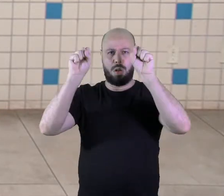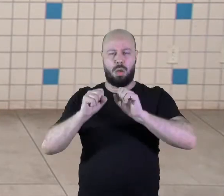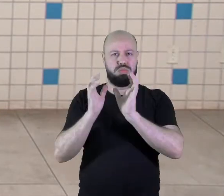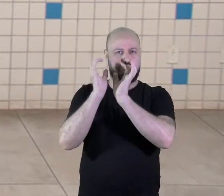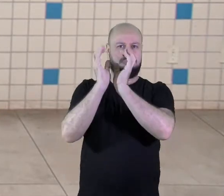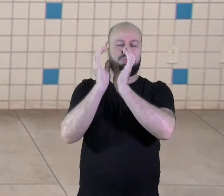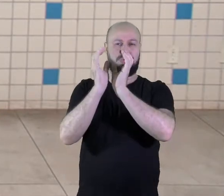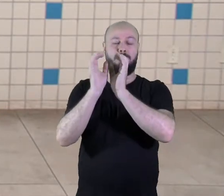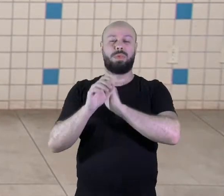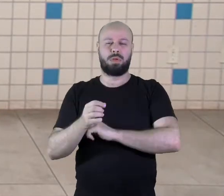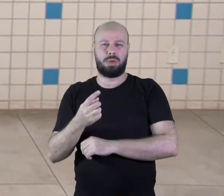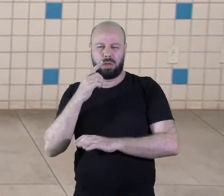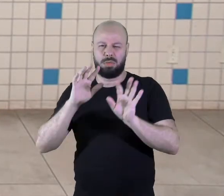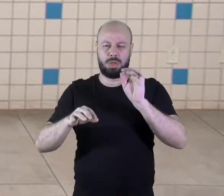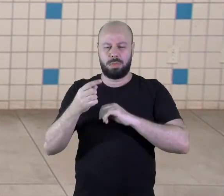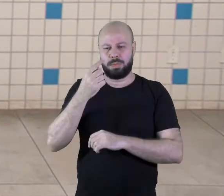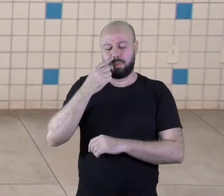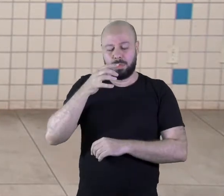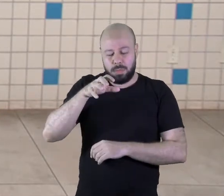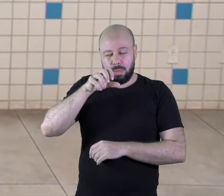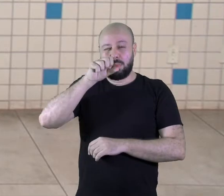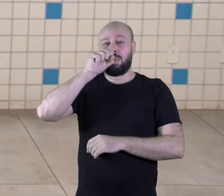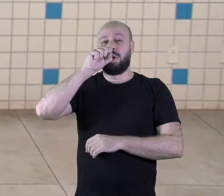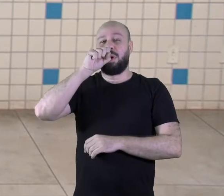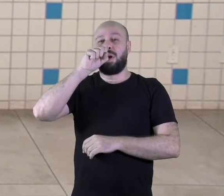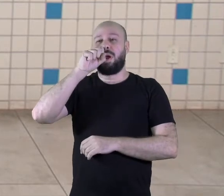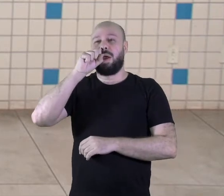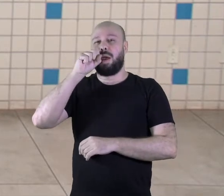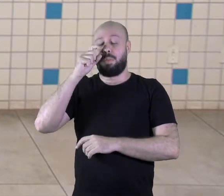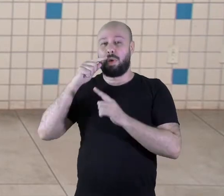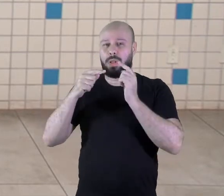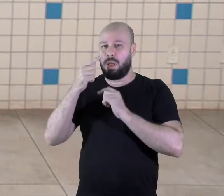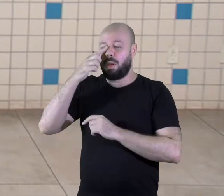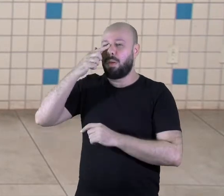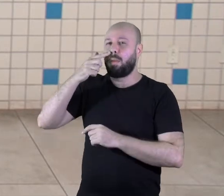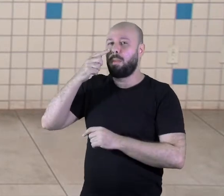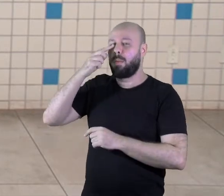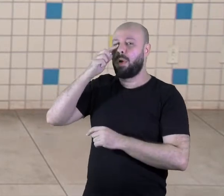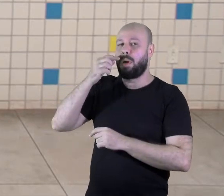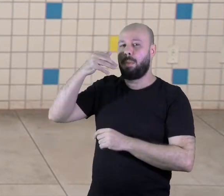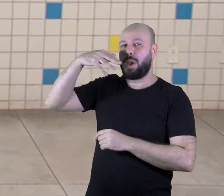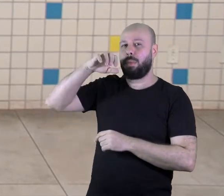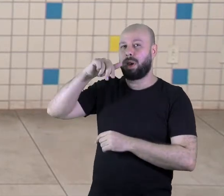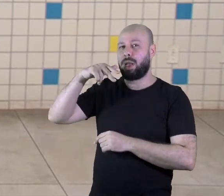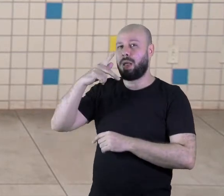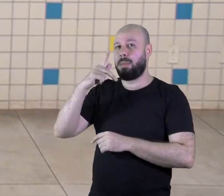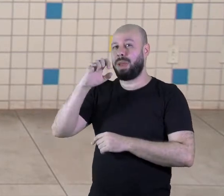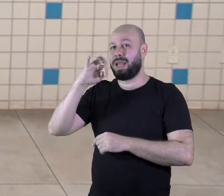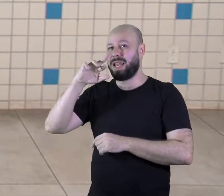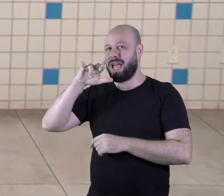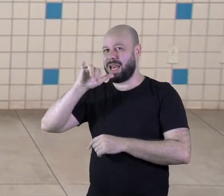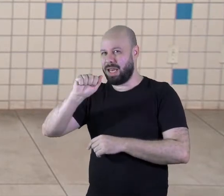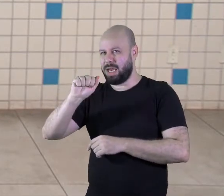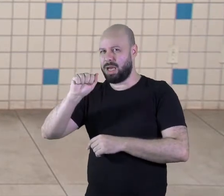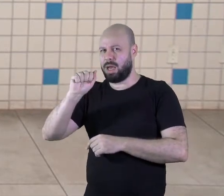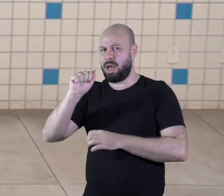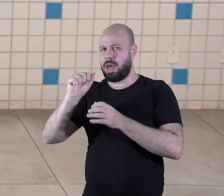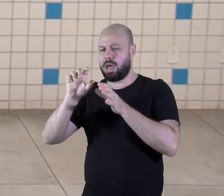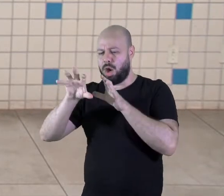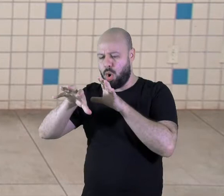aqui do cheiro, ele é captado, nós temos uma membrana aqui dentro, chamada membrana pituitária, que vai